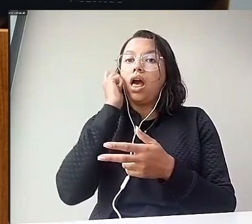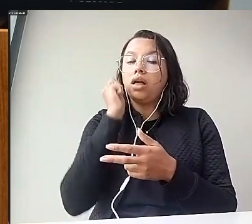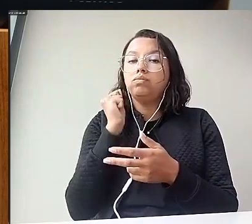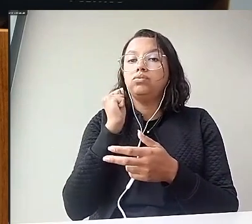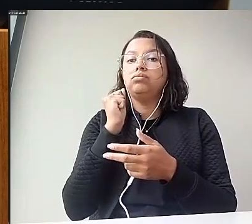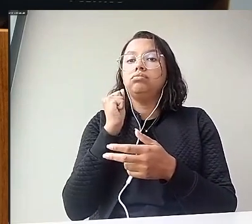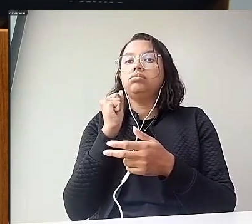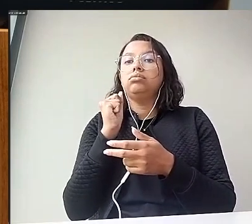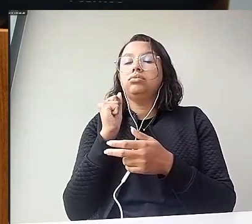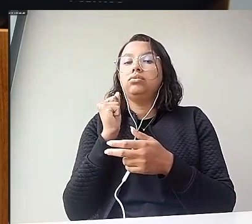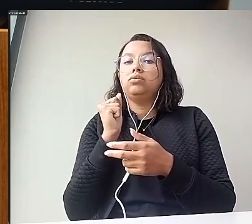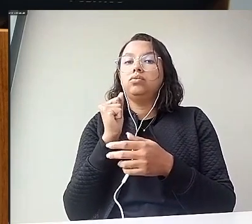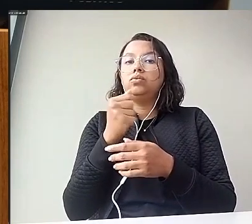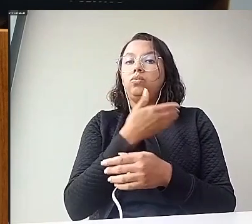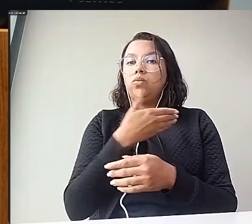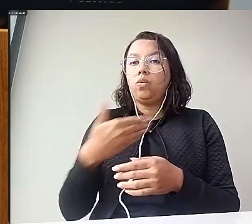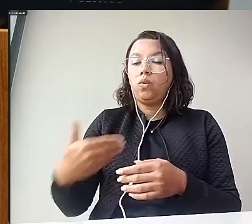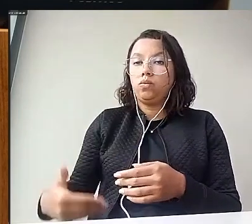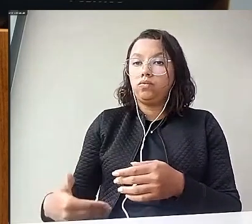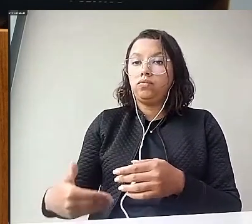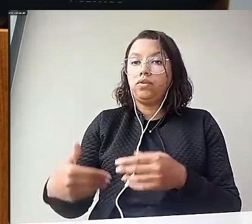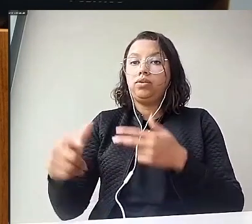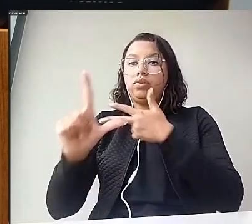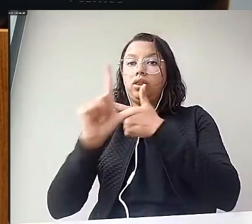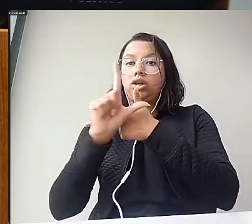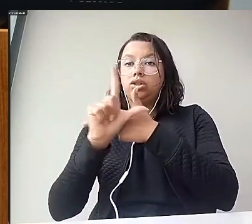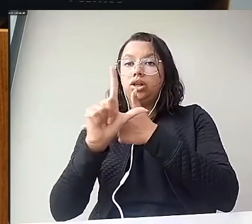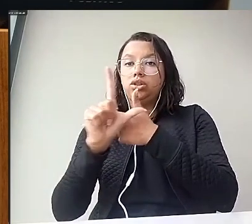Estado legislativo de direito, né?